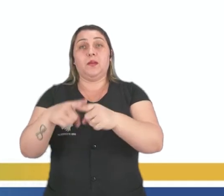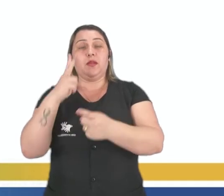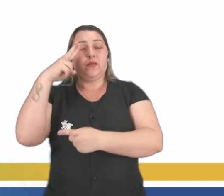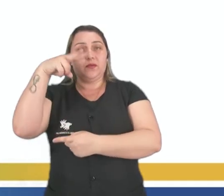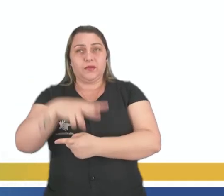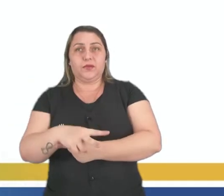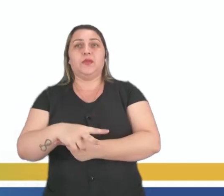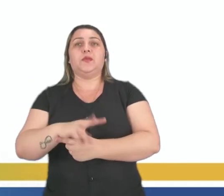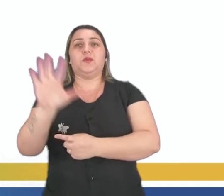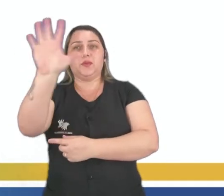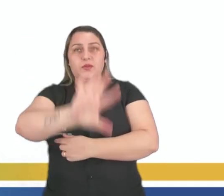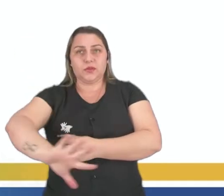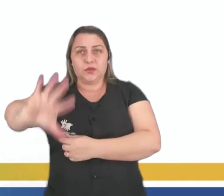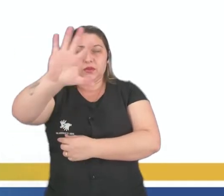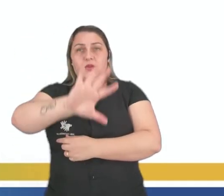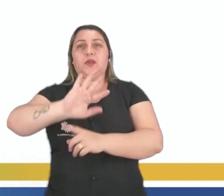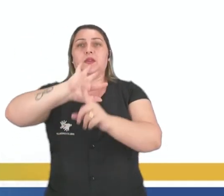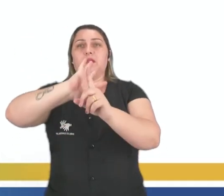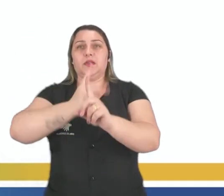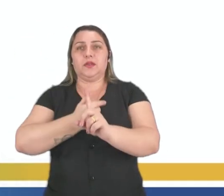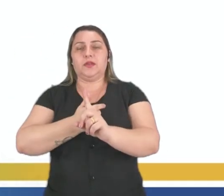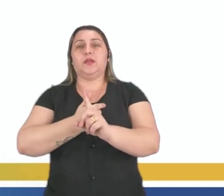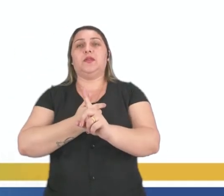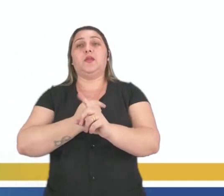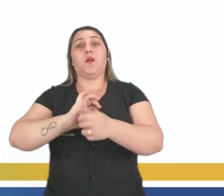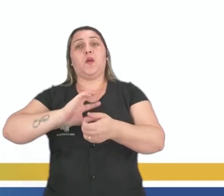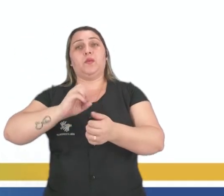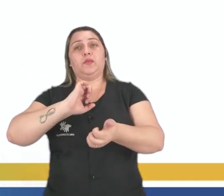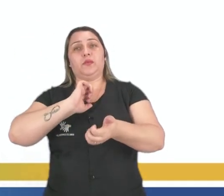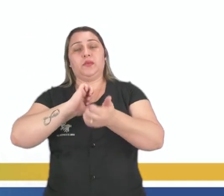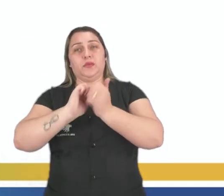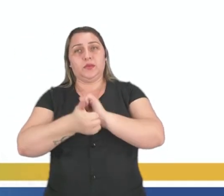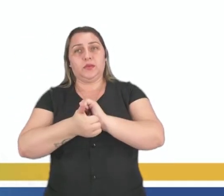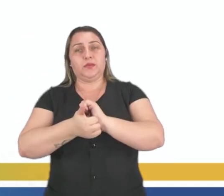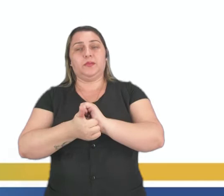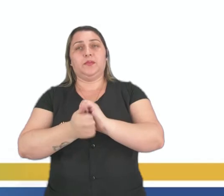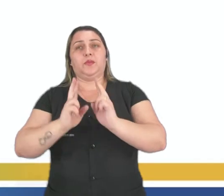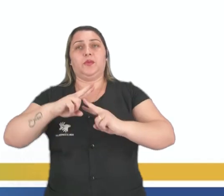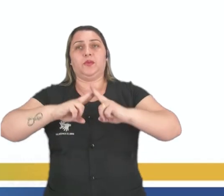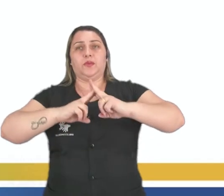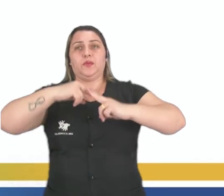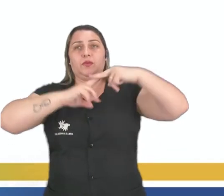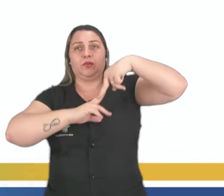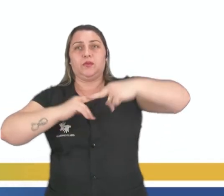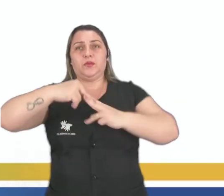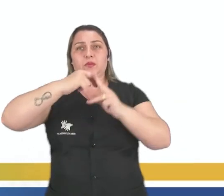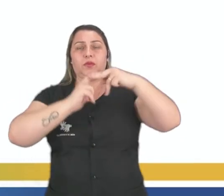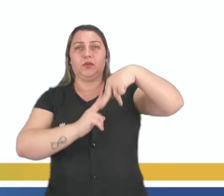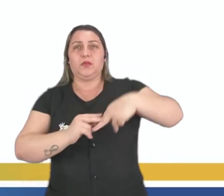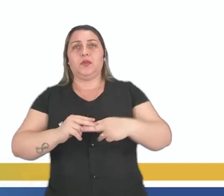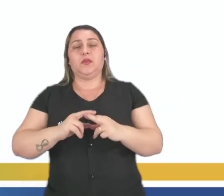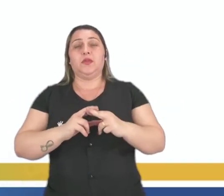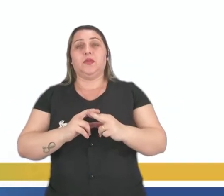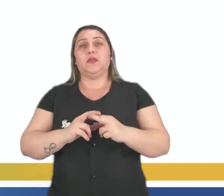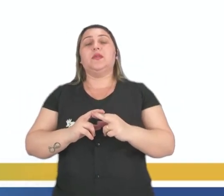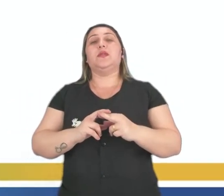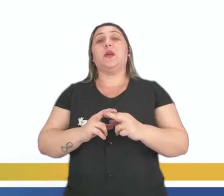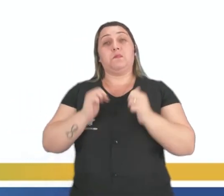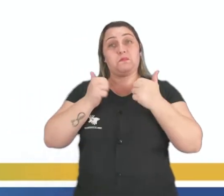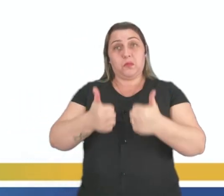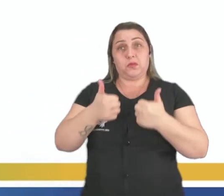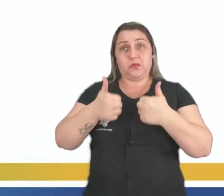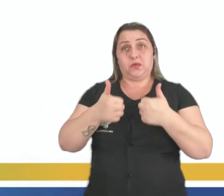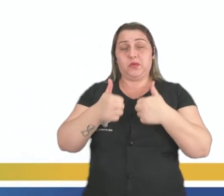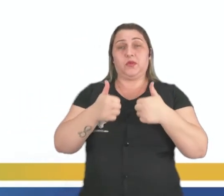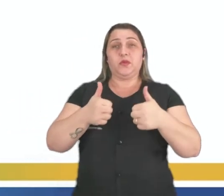uma forma geral, a arte ou esporte do contorcionismo é considerado um aspecto altamente